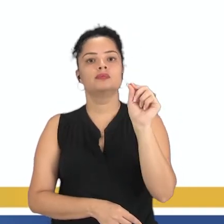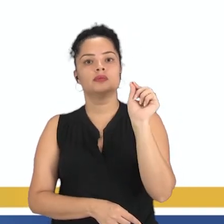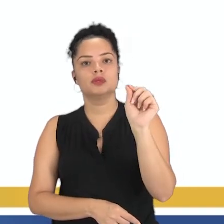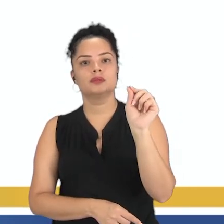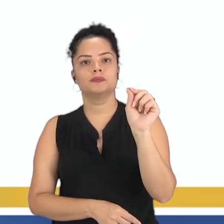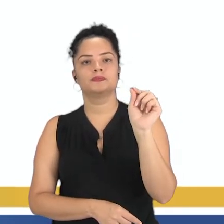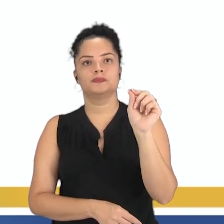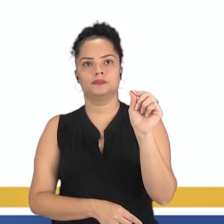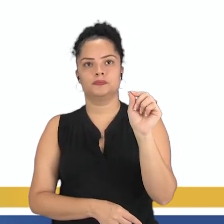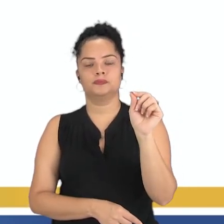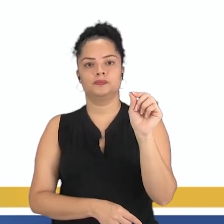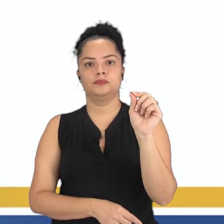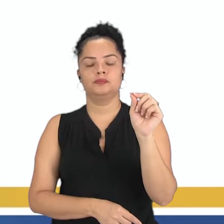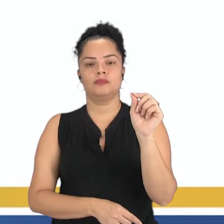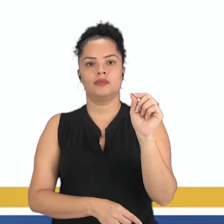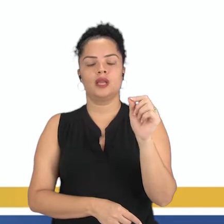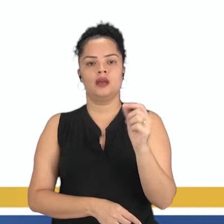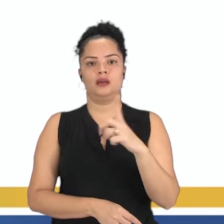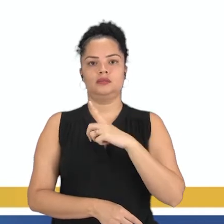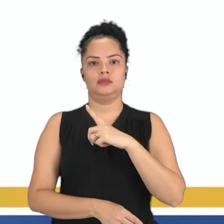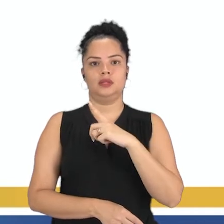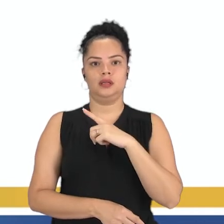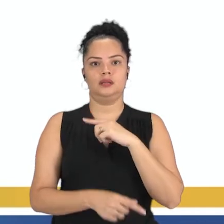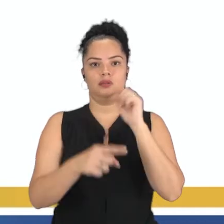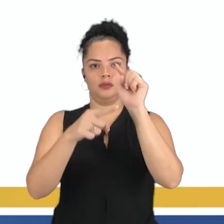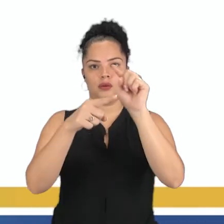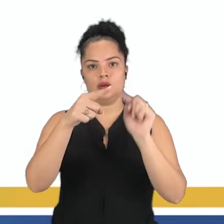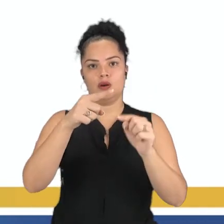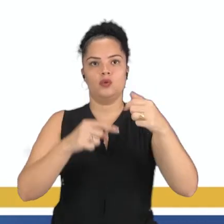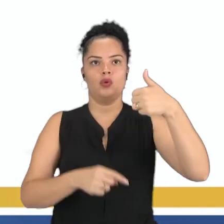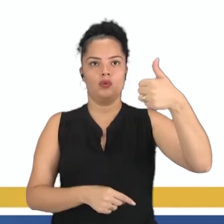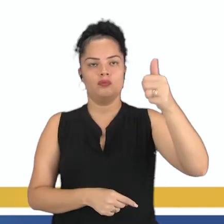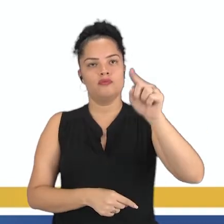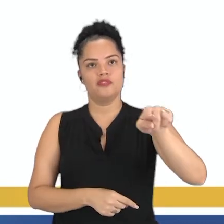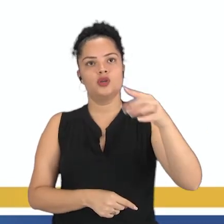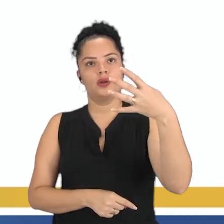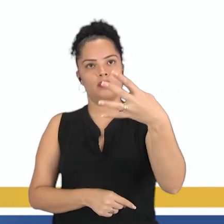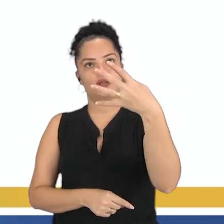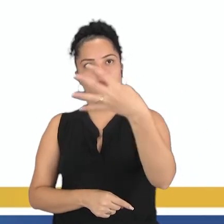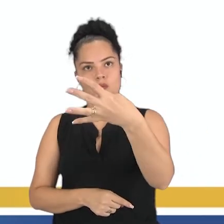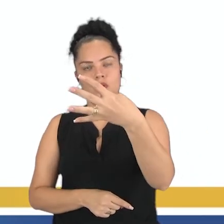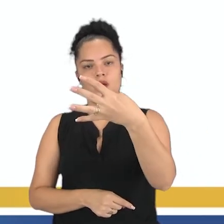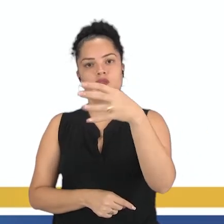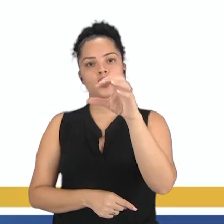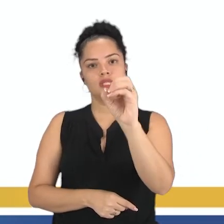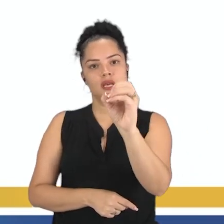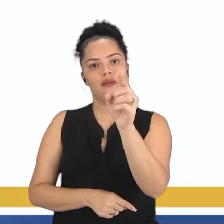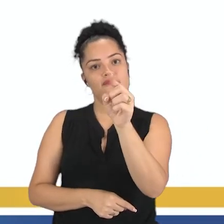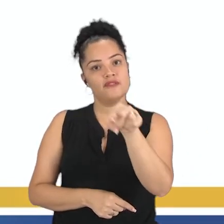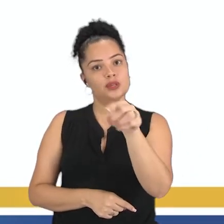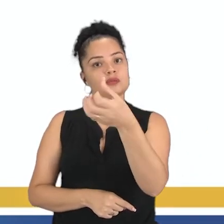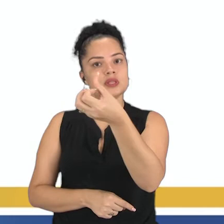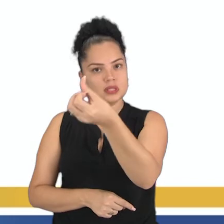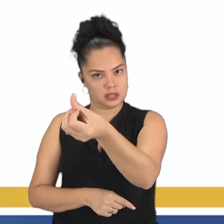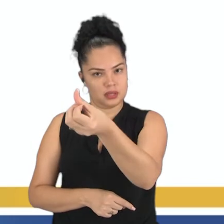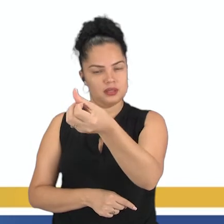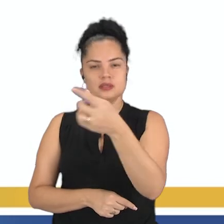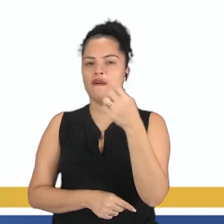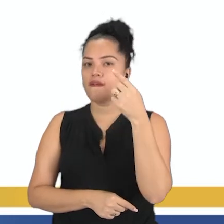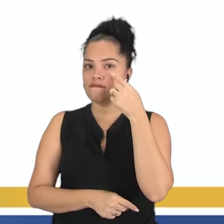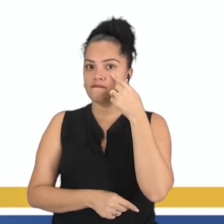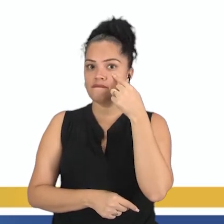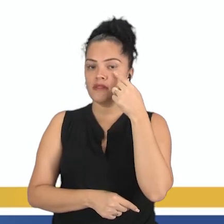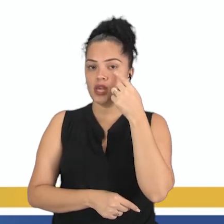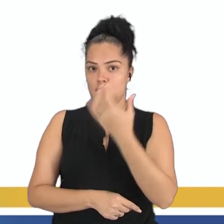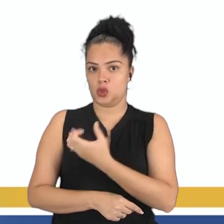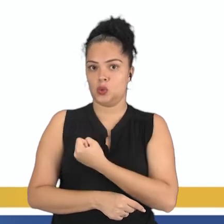seguinte. Nós vamos dividir 1,44 para 0,6, certinho? Repare que aí nós temos dois